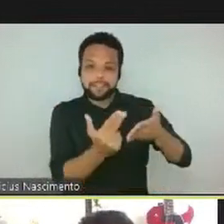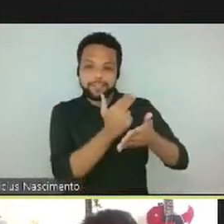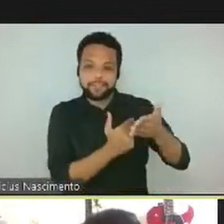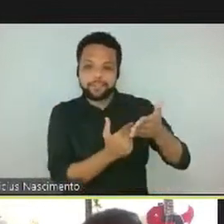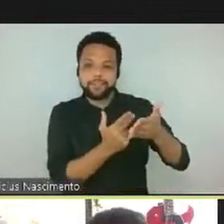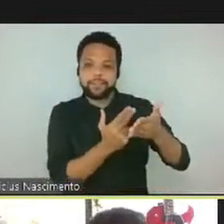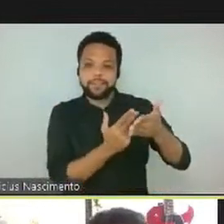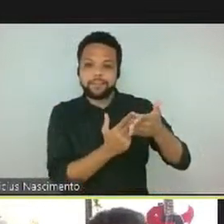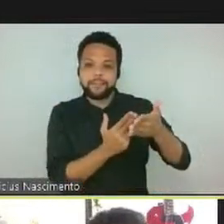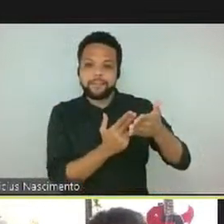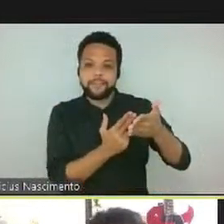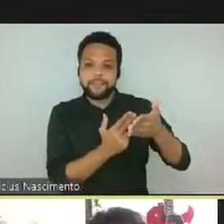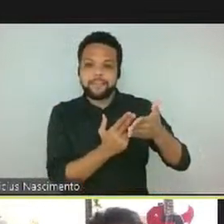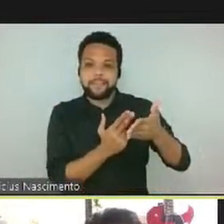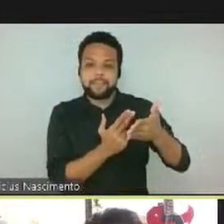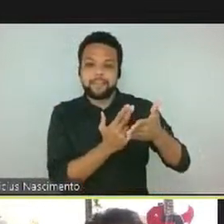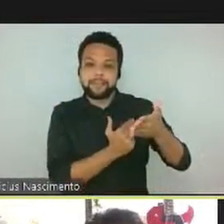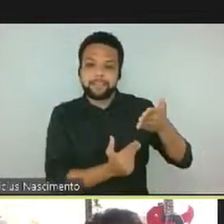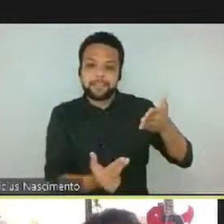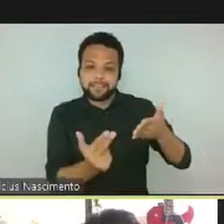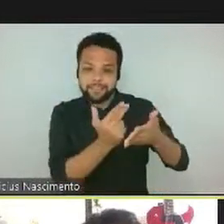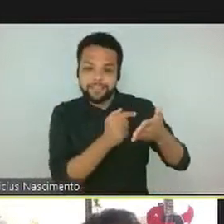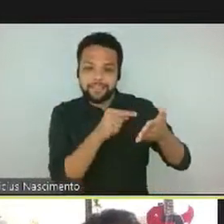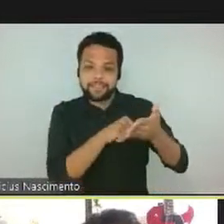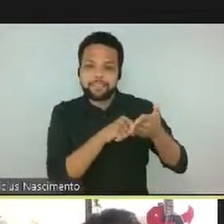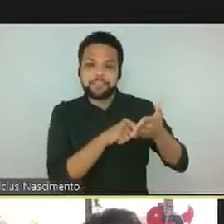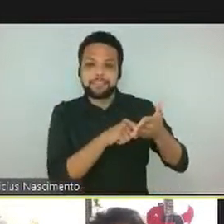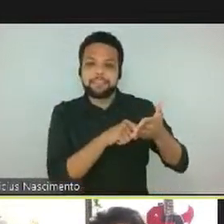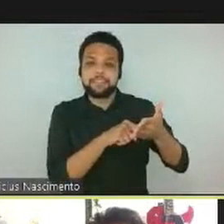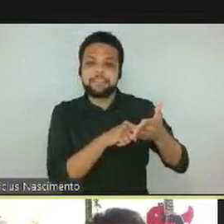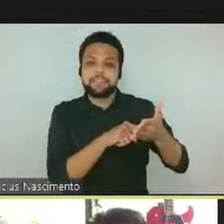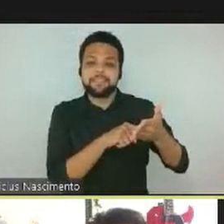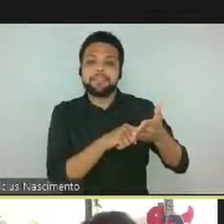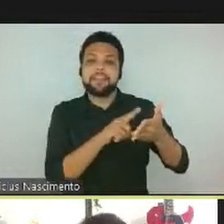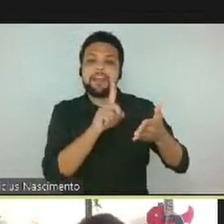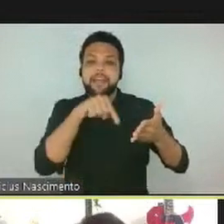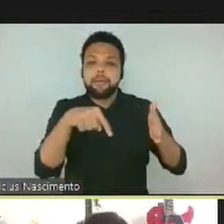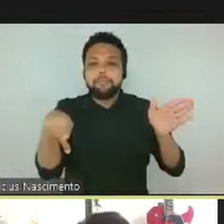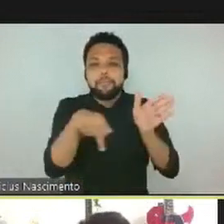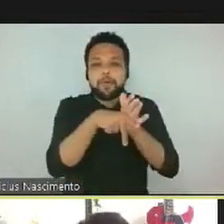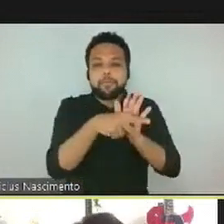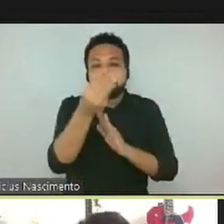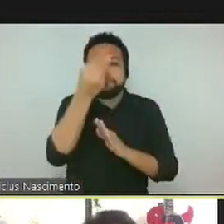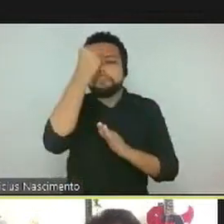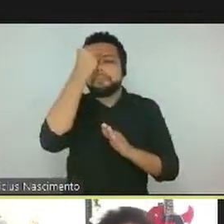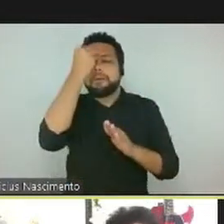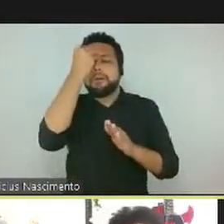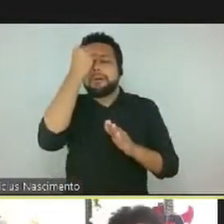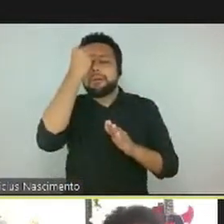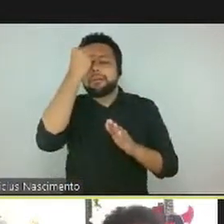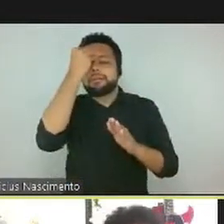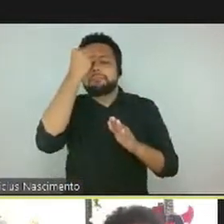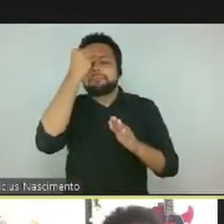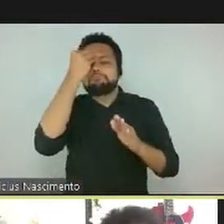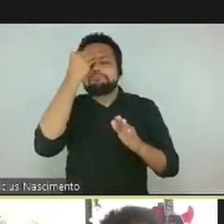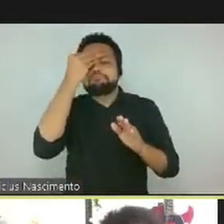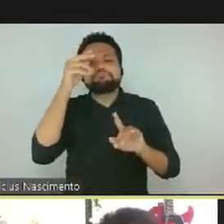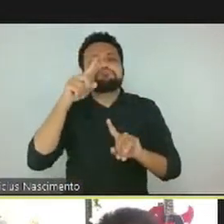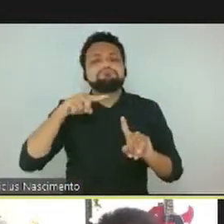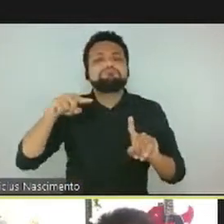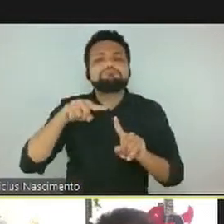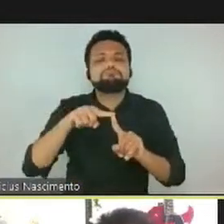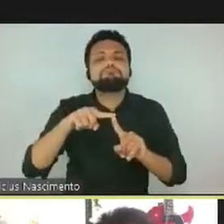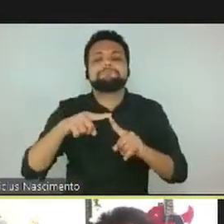desenho como algo da memória, para trazer a discussão para um